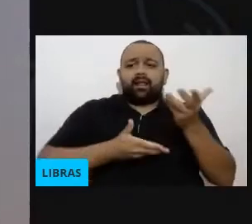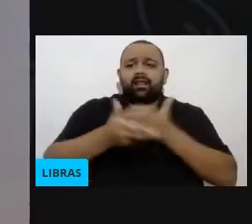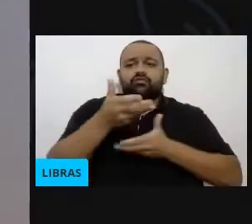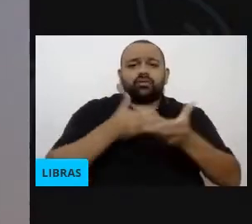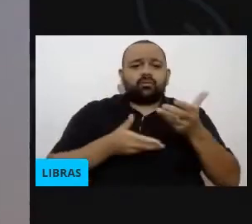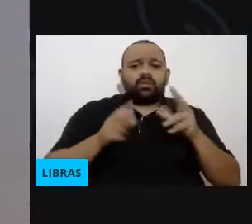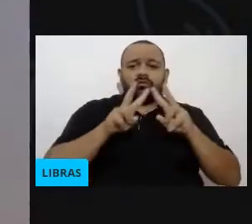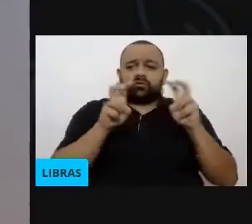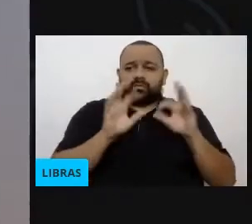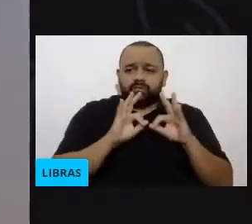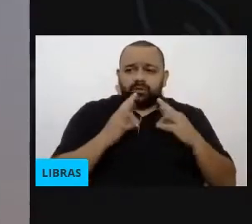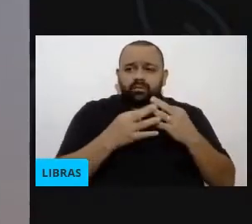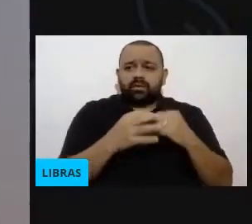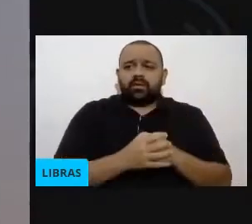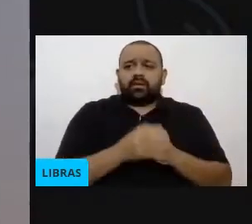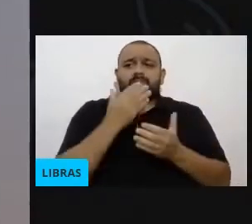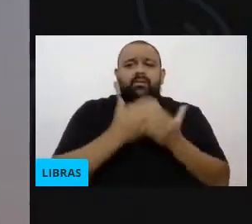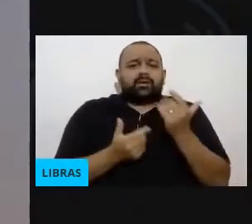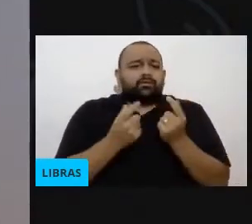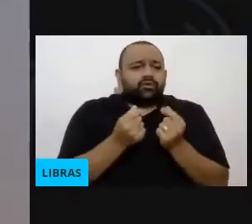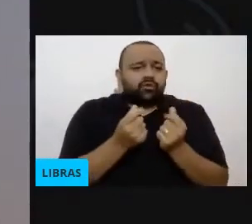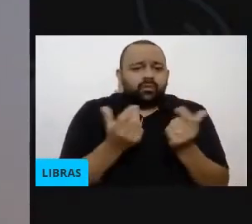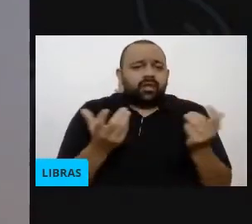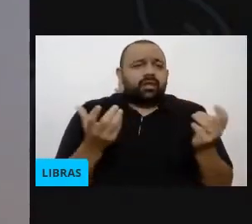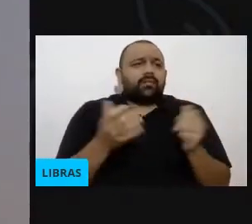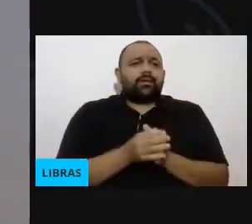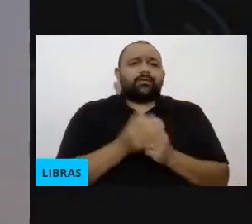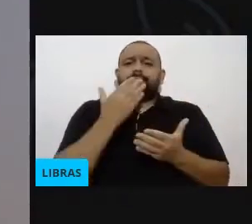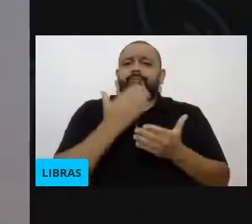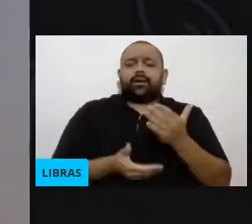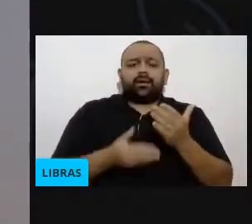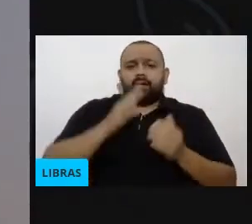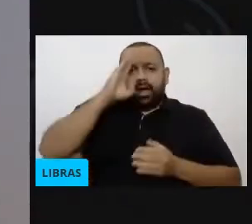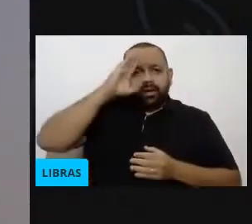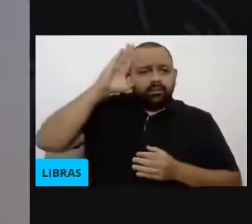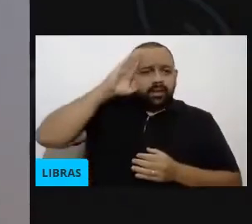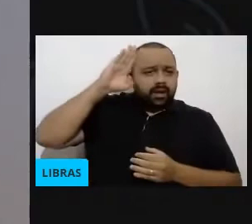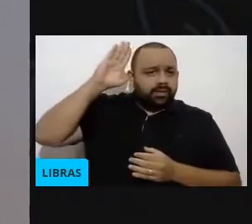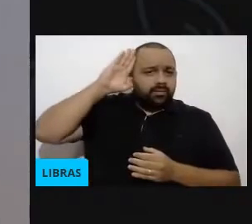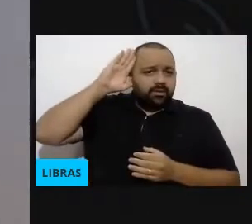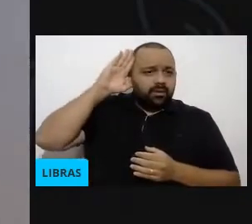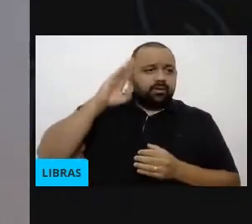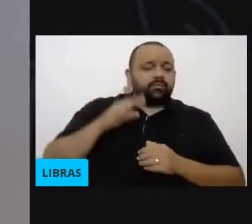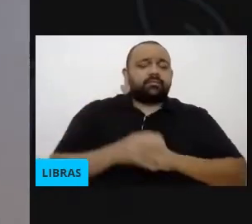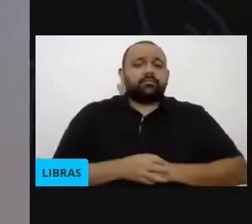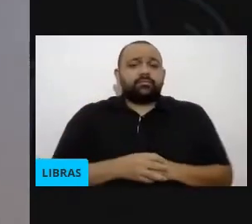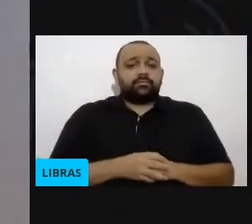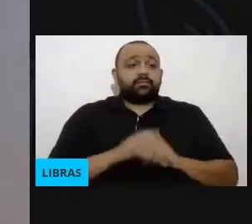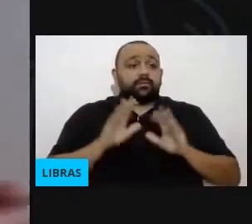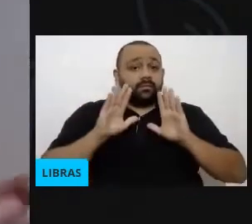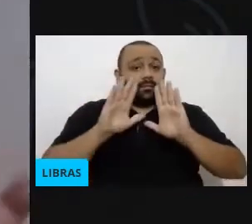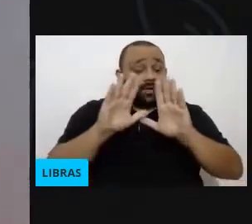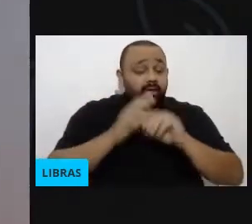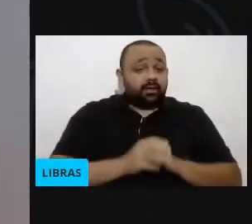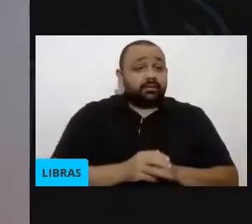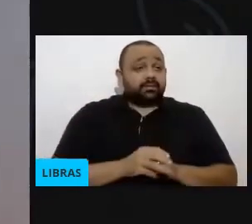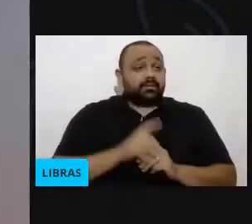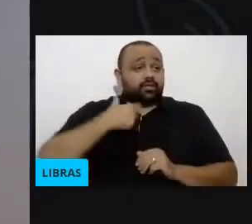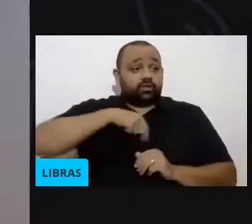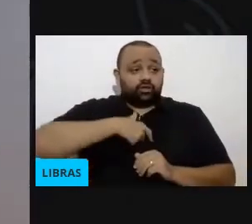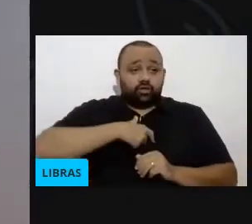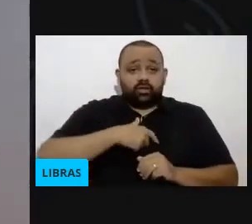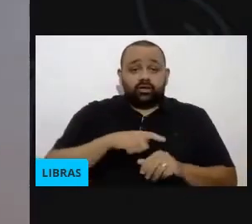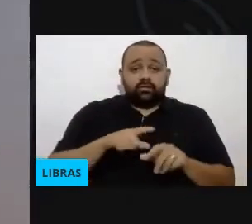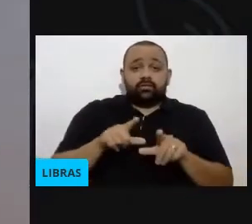família, a gente perdeu economicamente, a gente perdeu academicamente, né? Mas, mesmo assim, eu tento olhar para